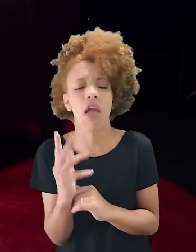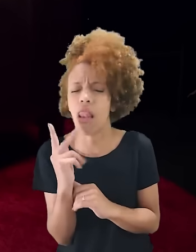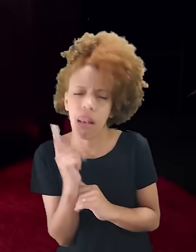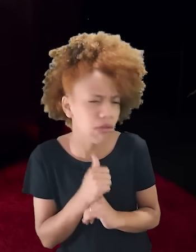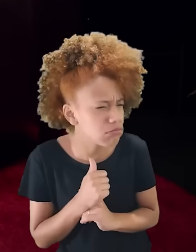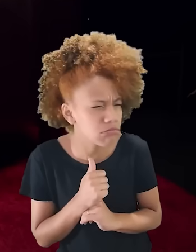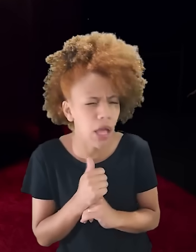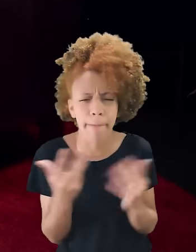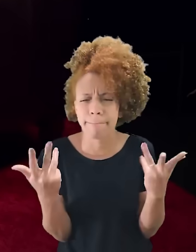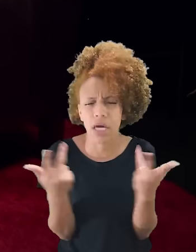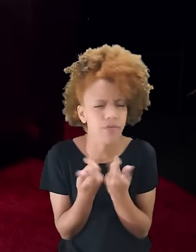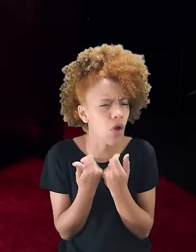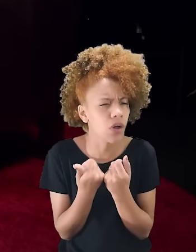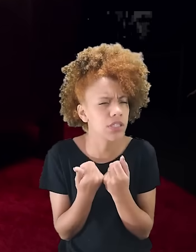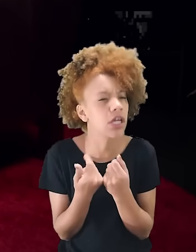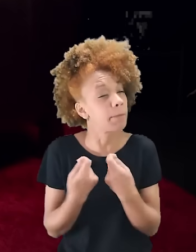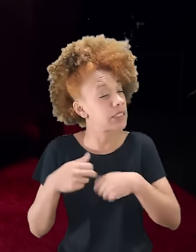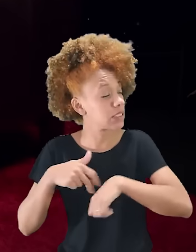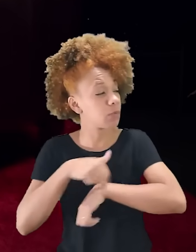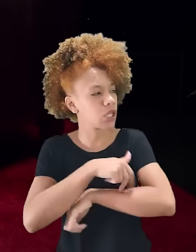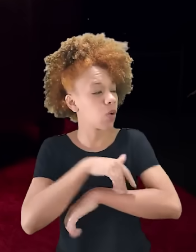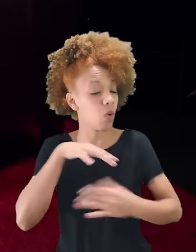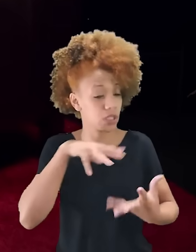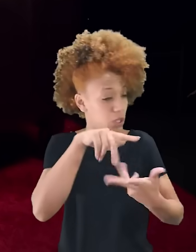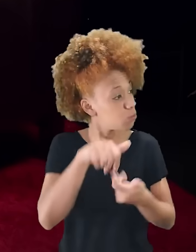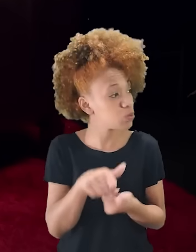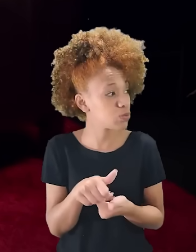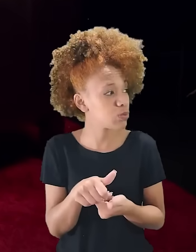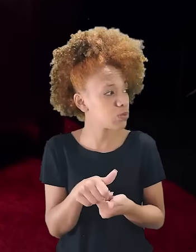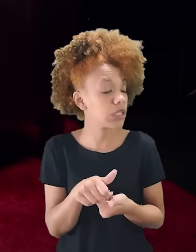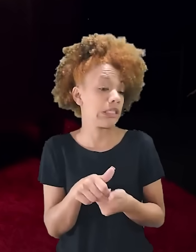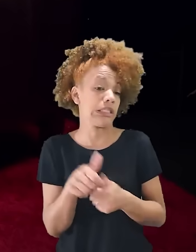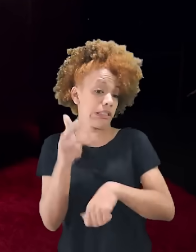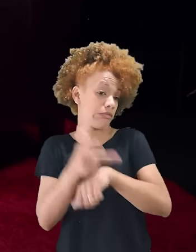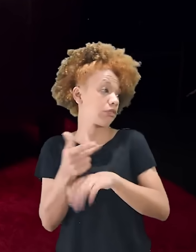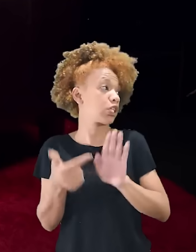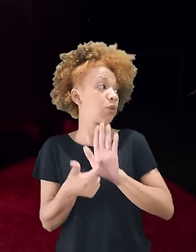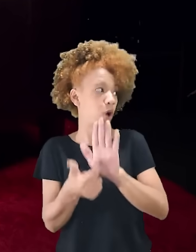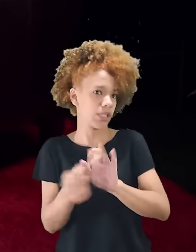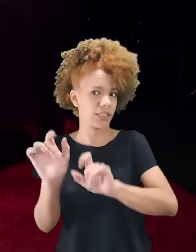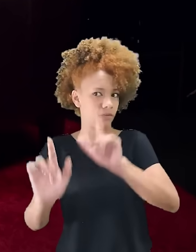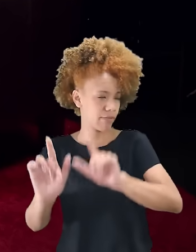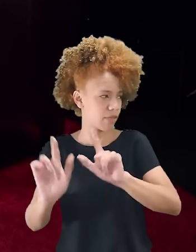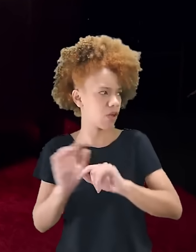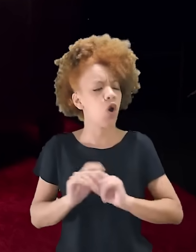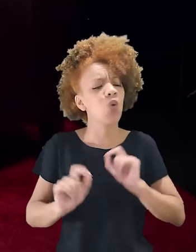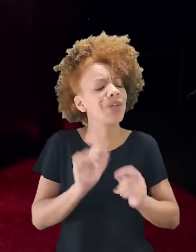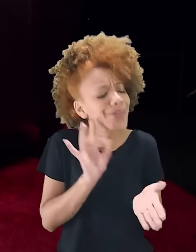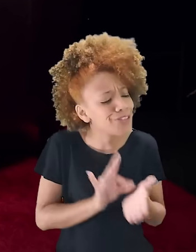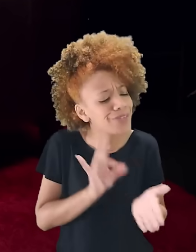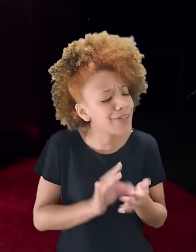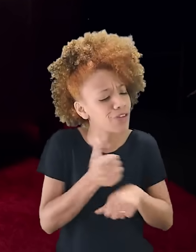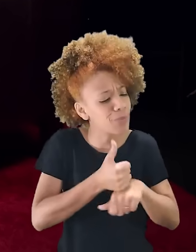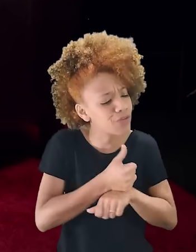é linda você é incrível você vai ser modelo Esse é o mundo que o reality mostra que a TV mostra o que que é a vida